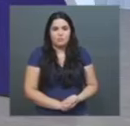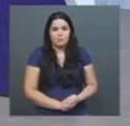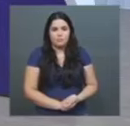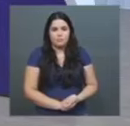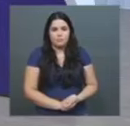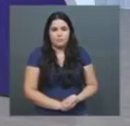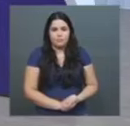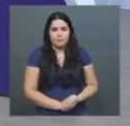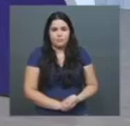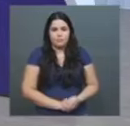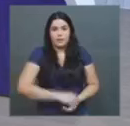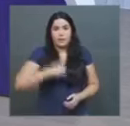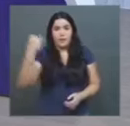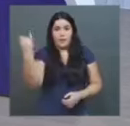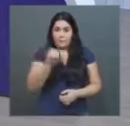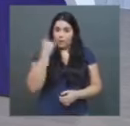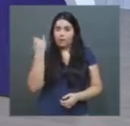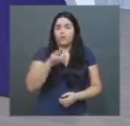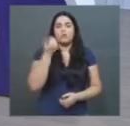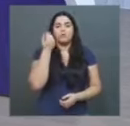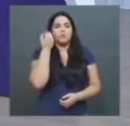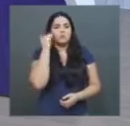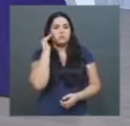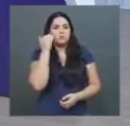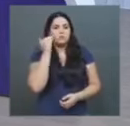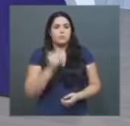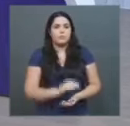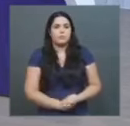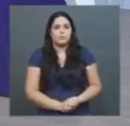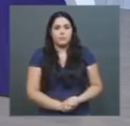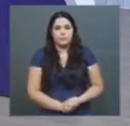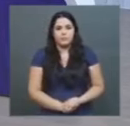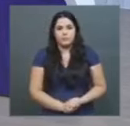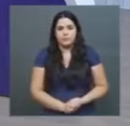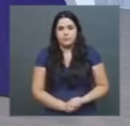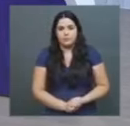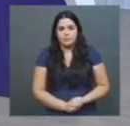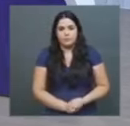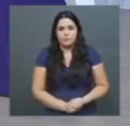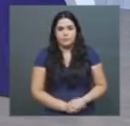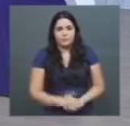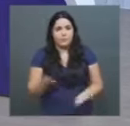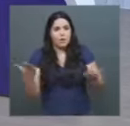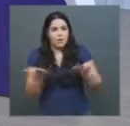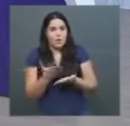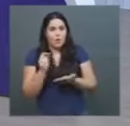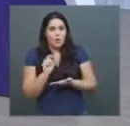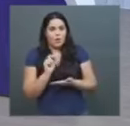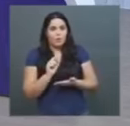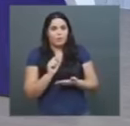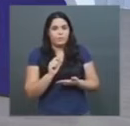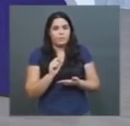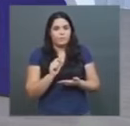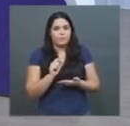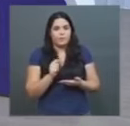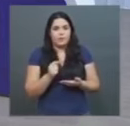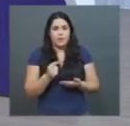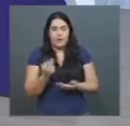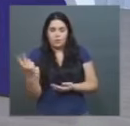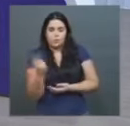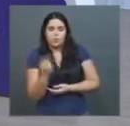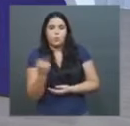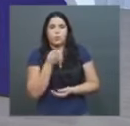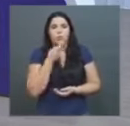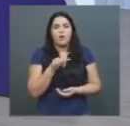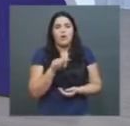isso é importante de compreendermos e analisarmos. Né? Agora, aqui que vocês atribuem, né? Vou passar a palavra para as duas convidadas, aqui